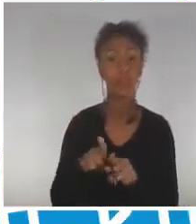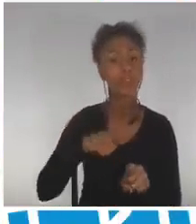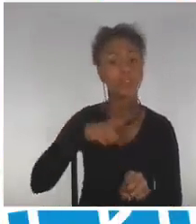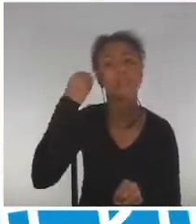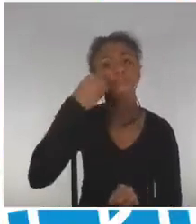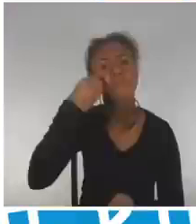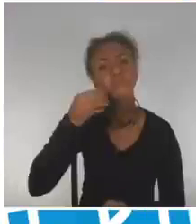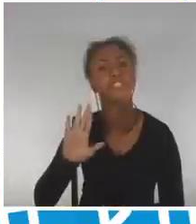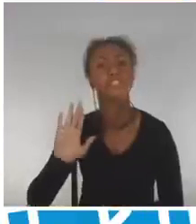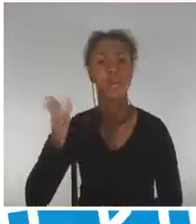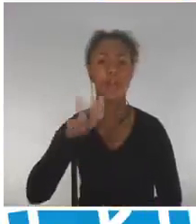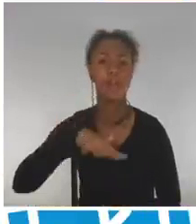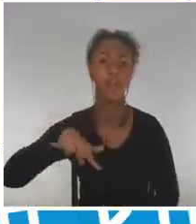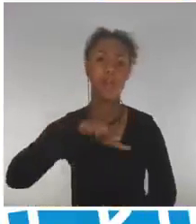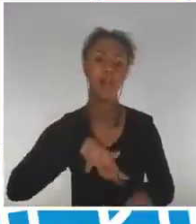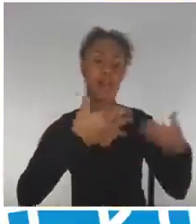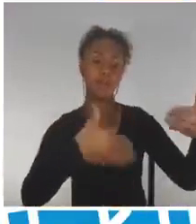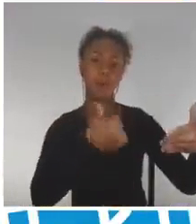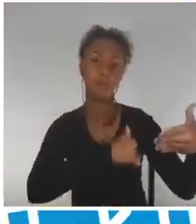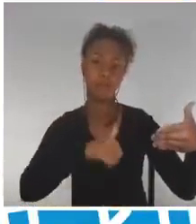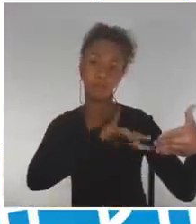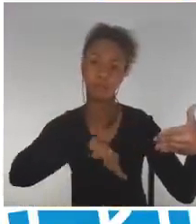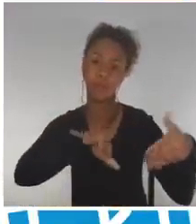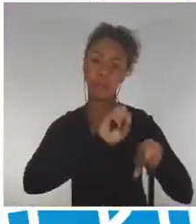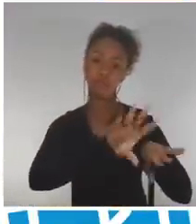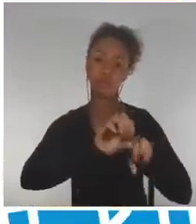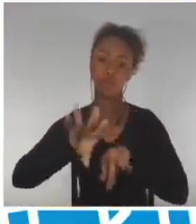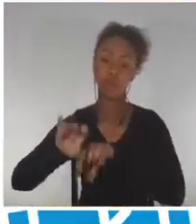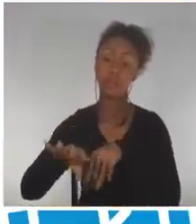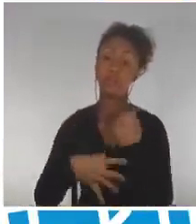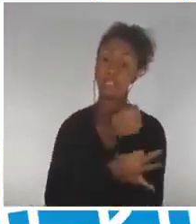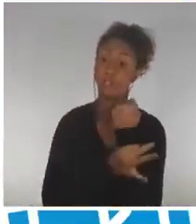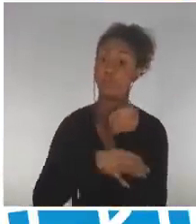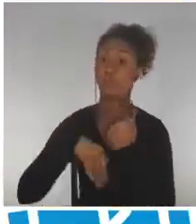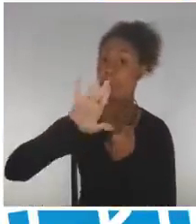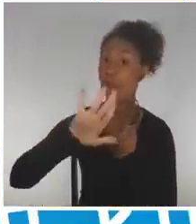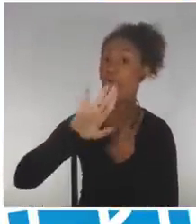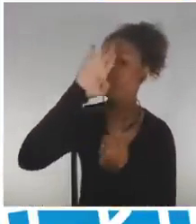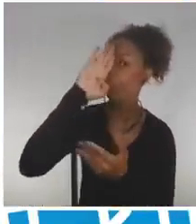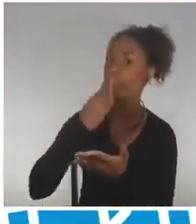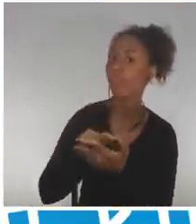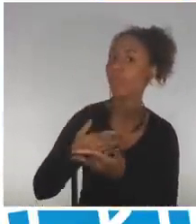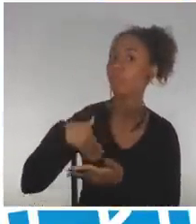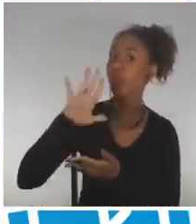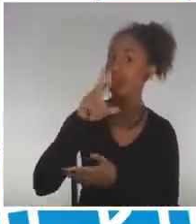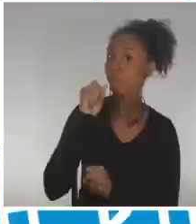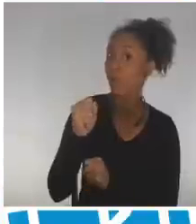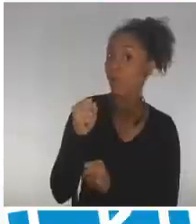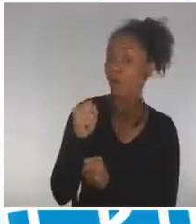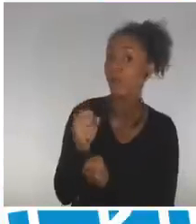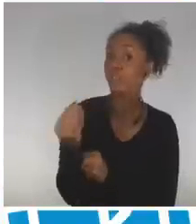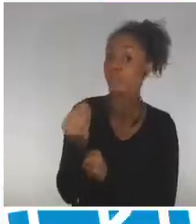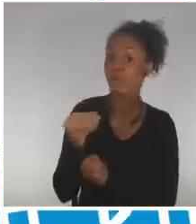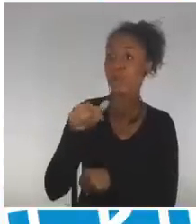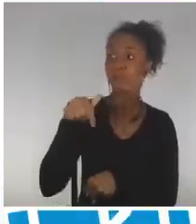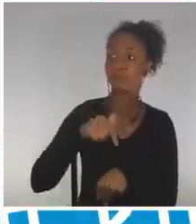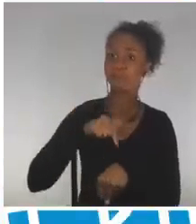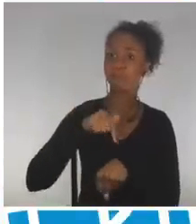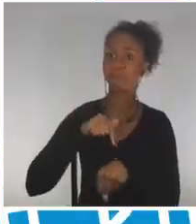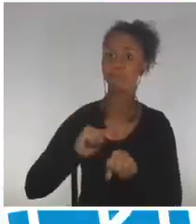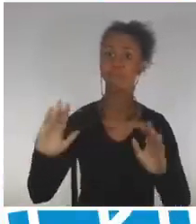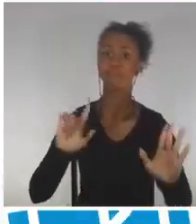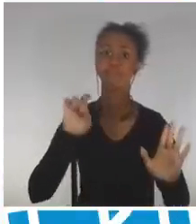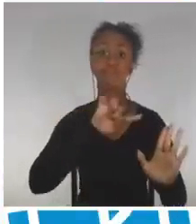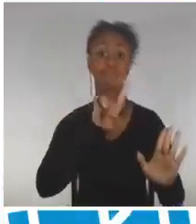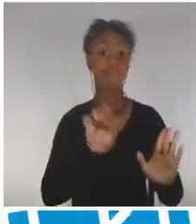na área de avaliação educacional. Então, é mais seguro, é mais confiável, sobretudo num cenário incerto como este,